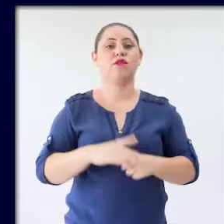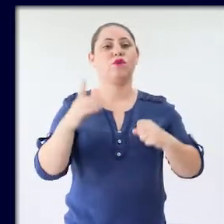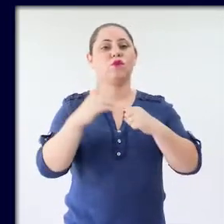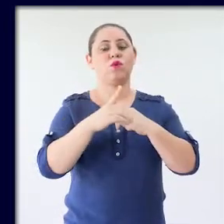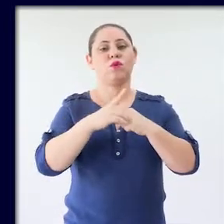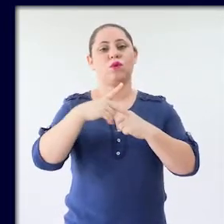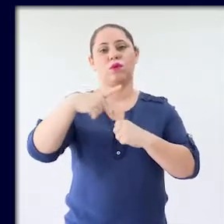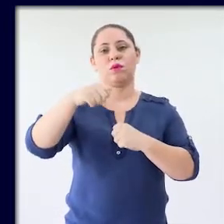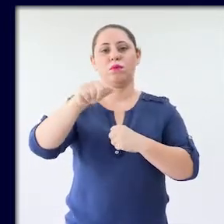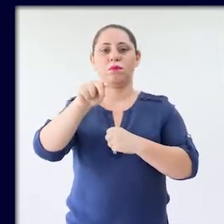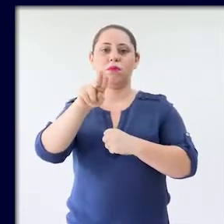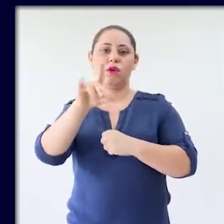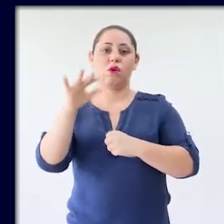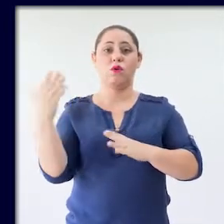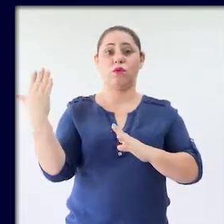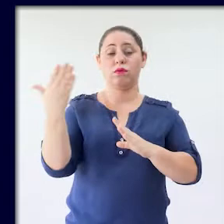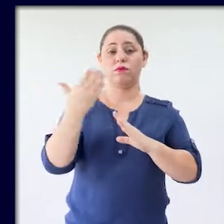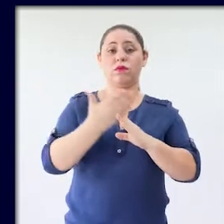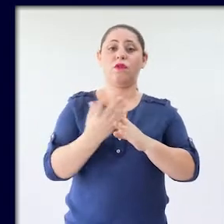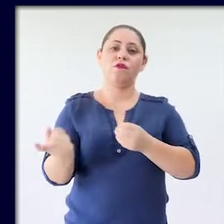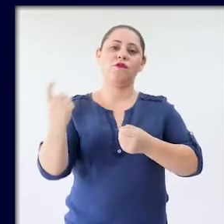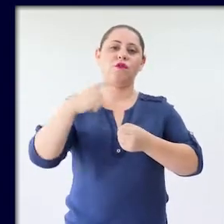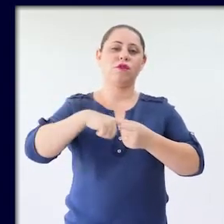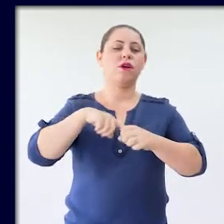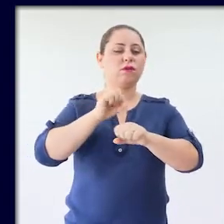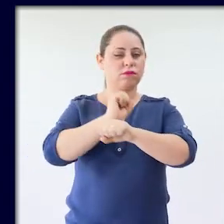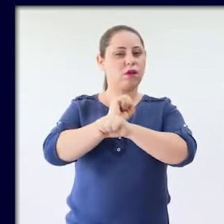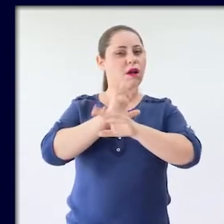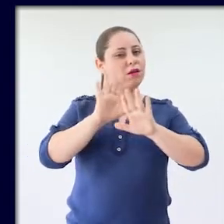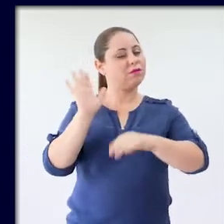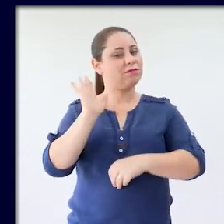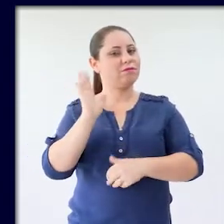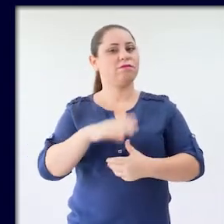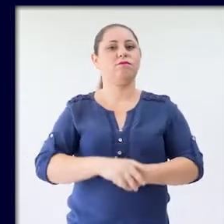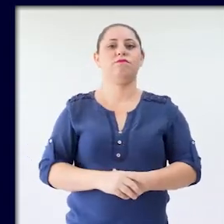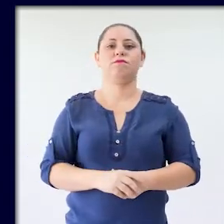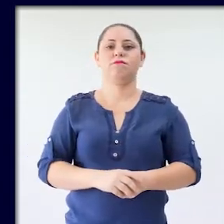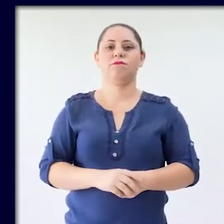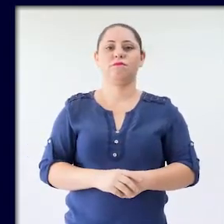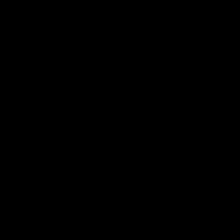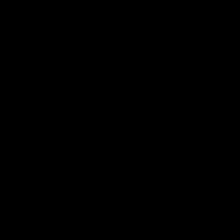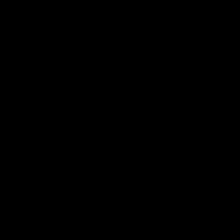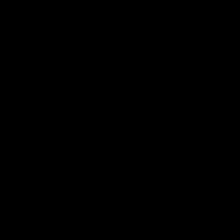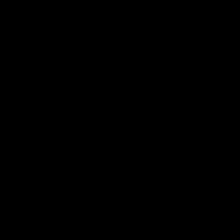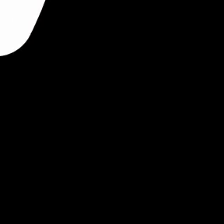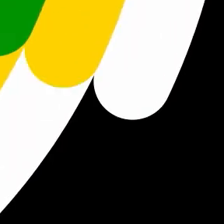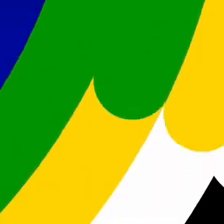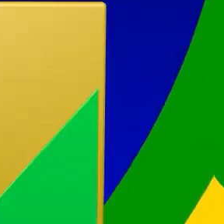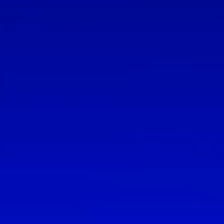Certo, esclarecido. Dr. Paulo, muito obrigado por enquanto. Nós vamos para um breve intervalo e voltamos daqui a pouco. Até já.